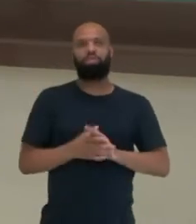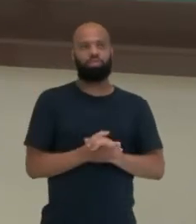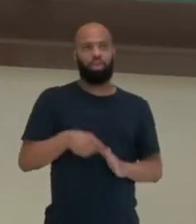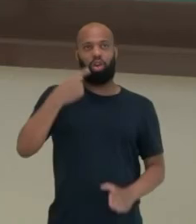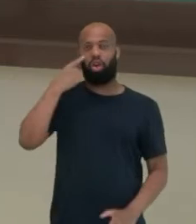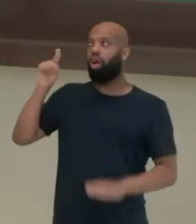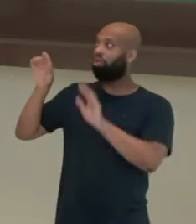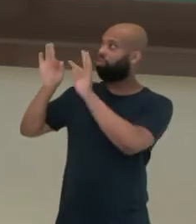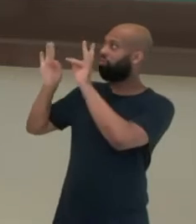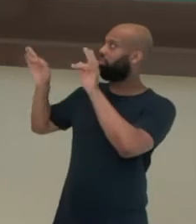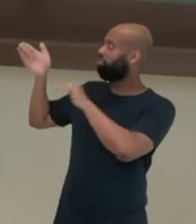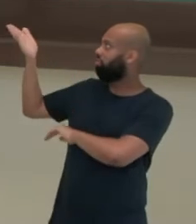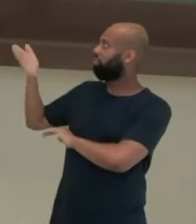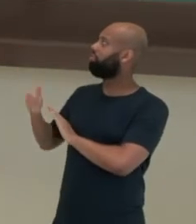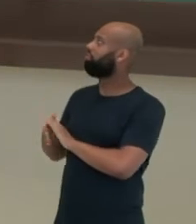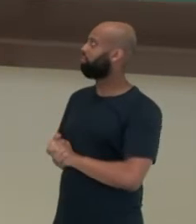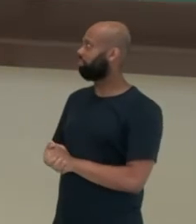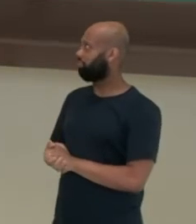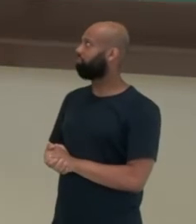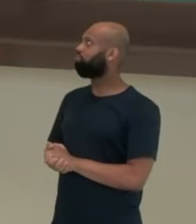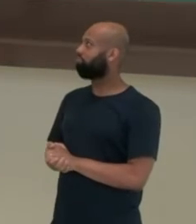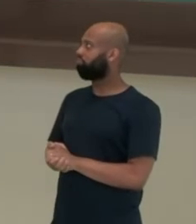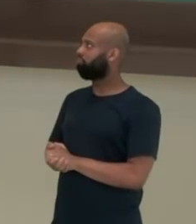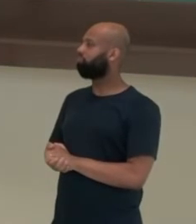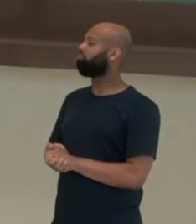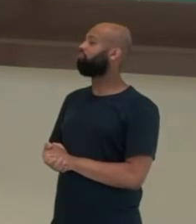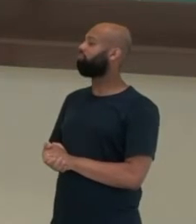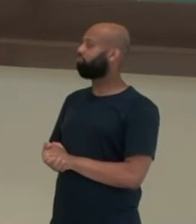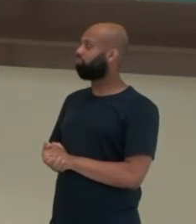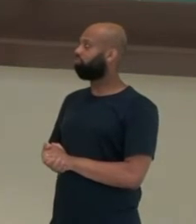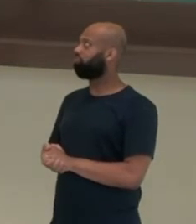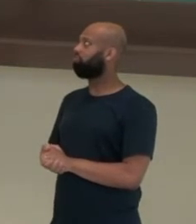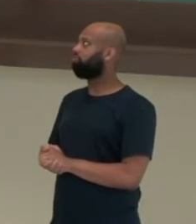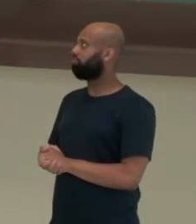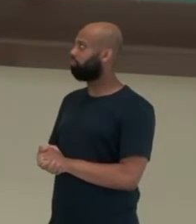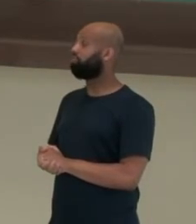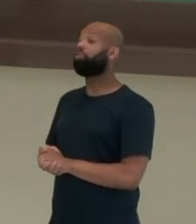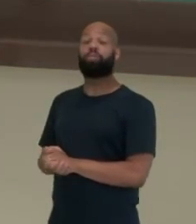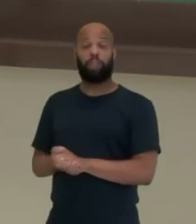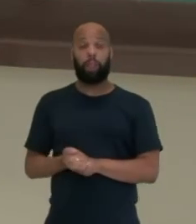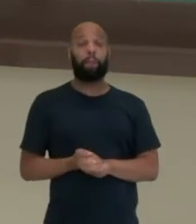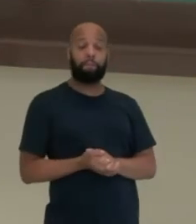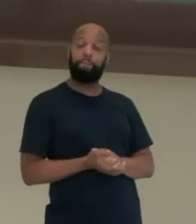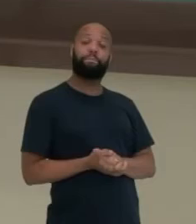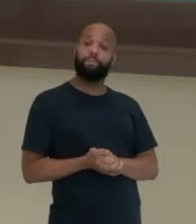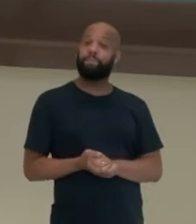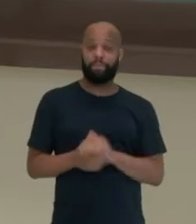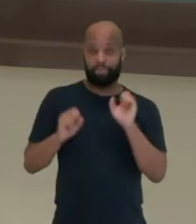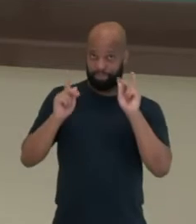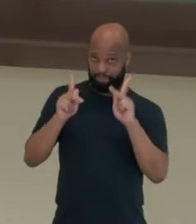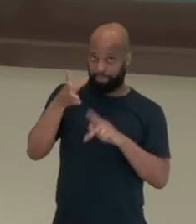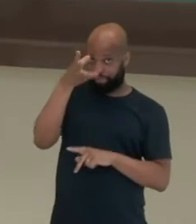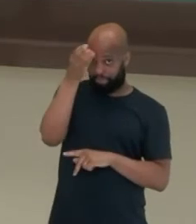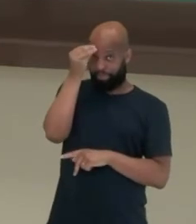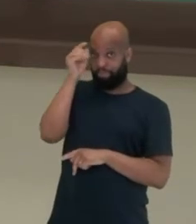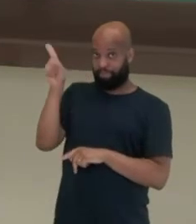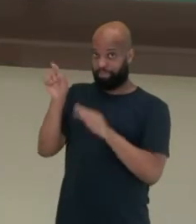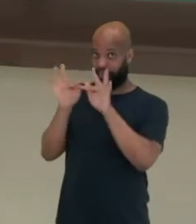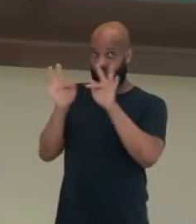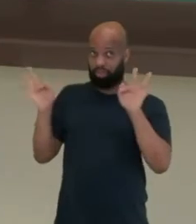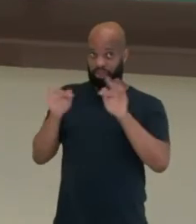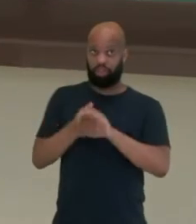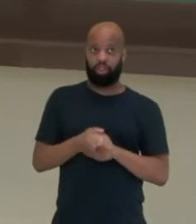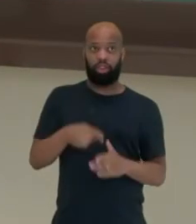o quadrado da medida da hipotenusa é igual à soma dos quadrados dos catetos, ok? Ficou difícil,